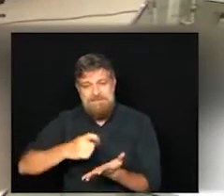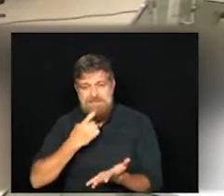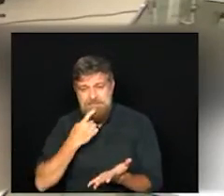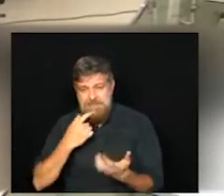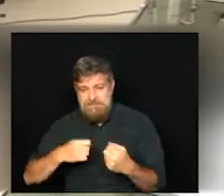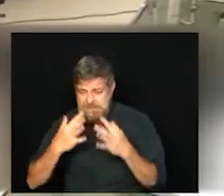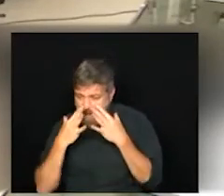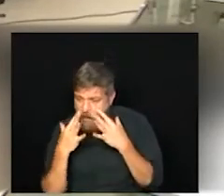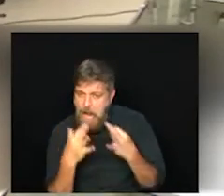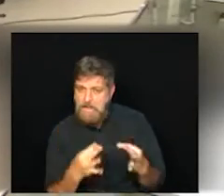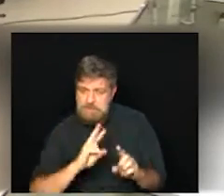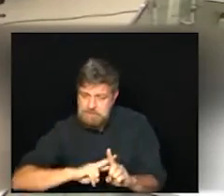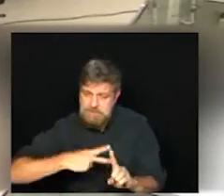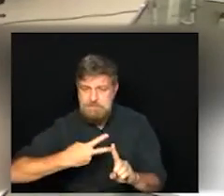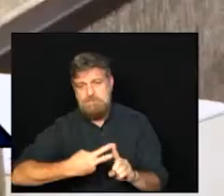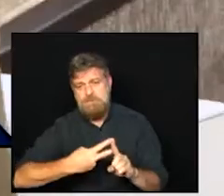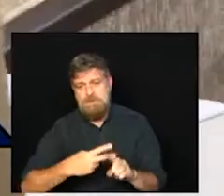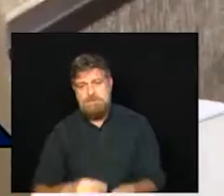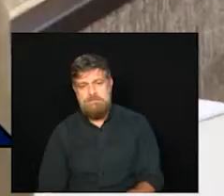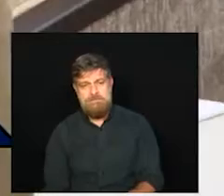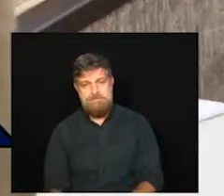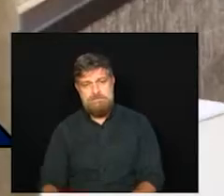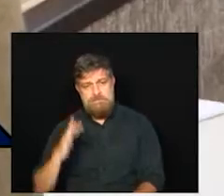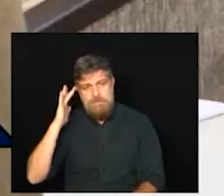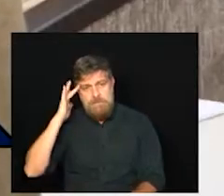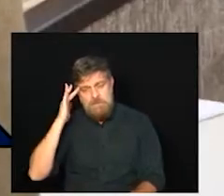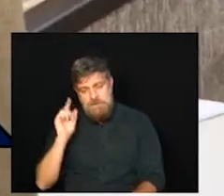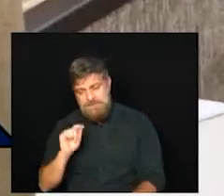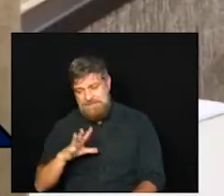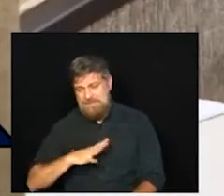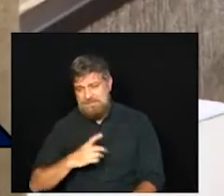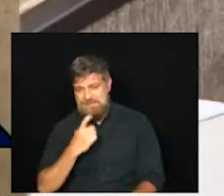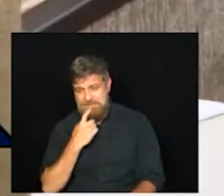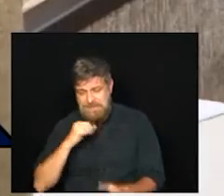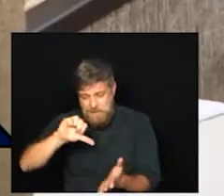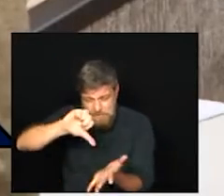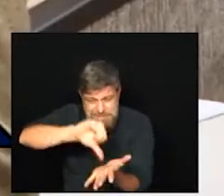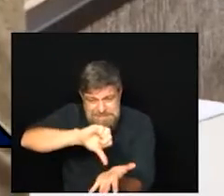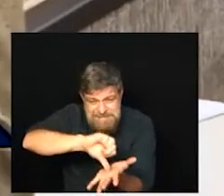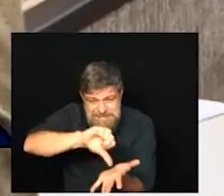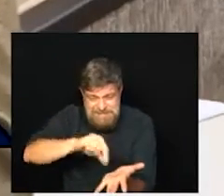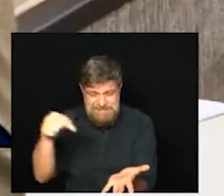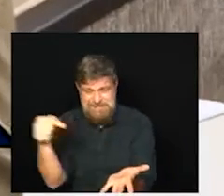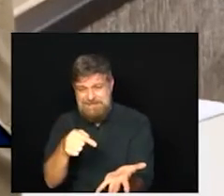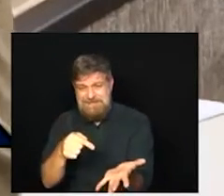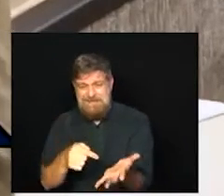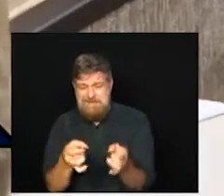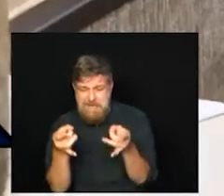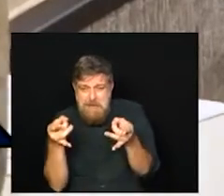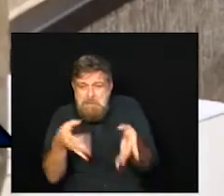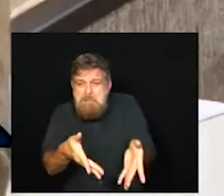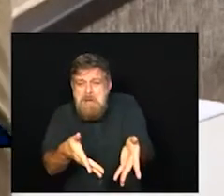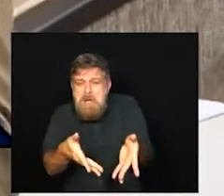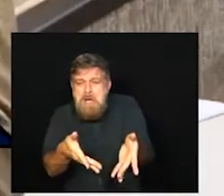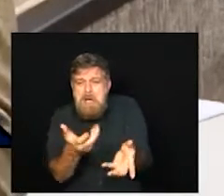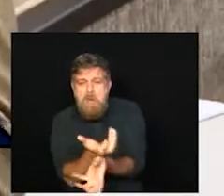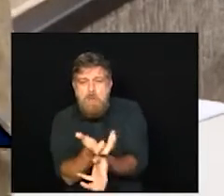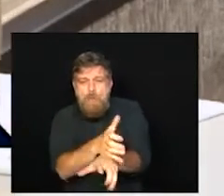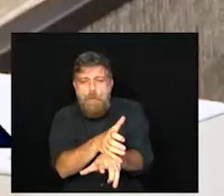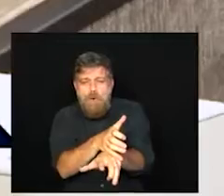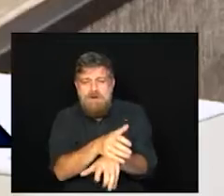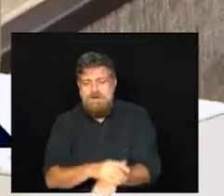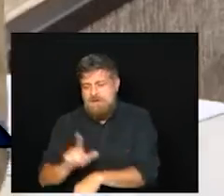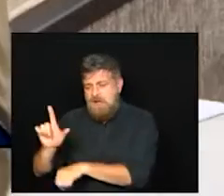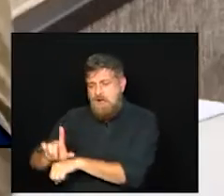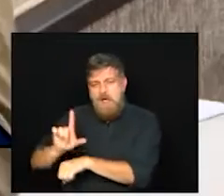de atenção extra do poder público. Eu acho que o centro de Campinas, ele não está abandonado. Eu acho que os